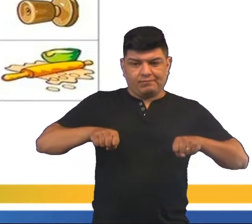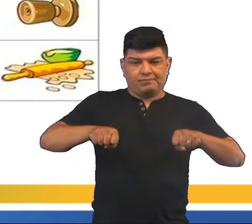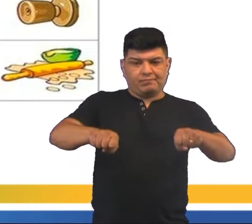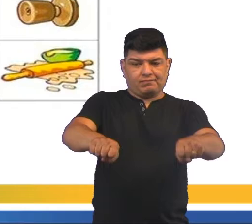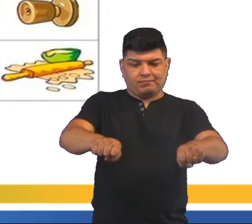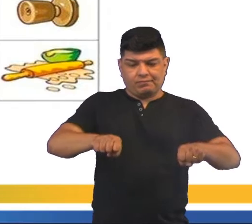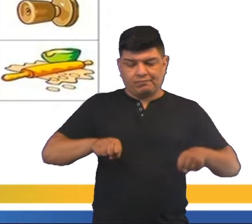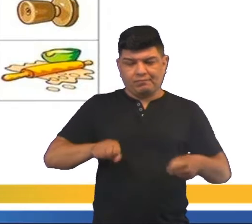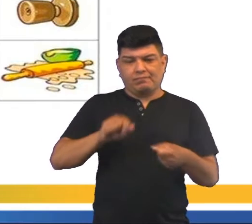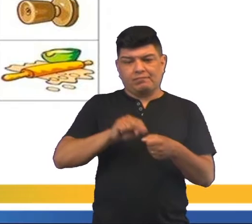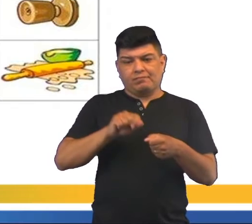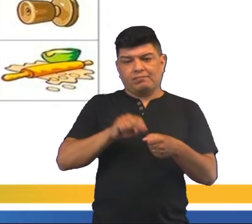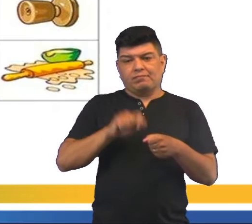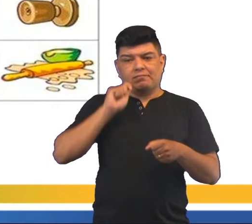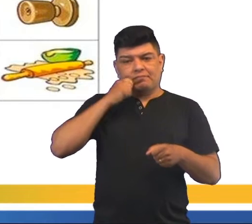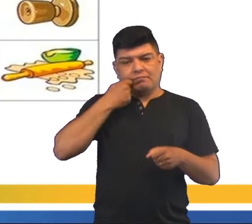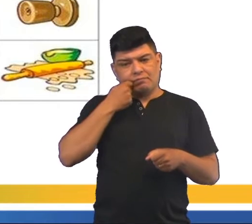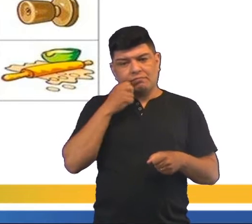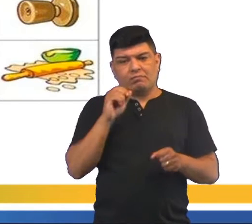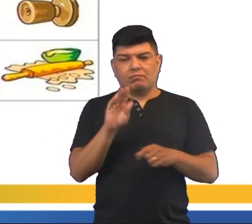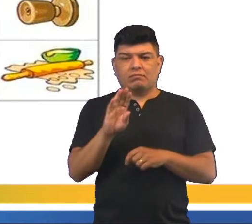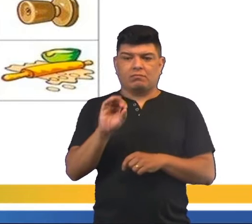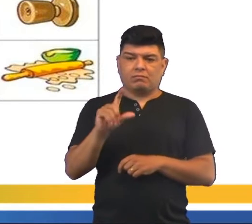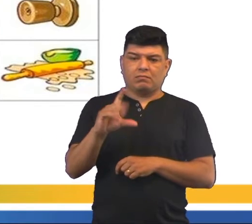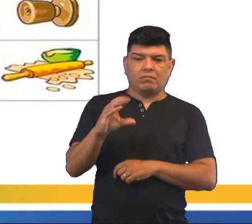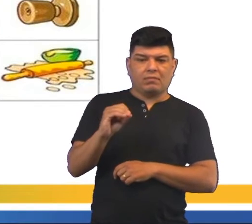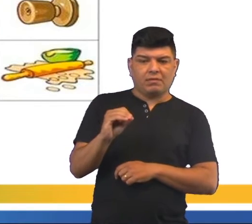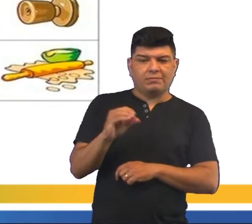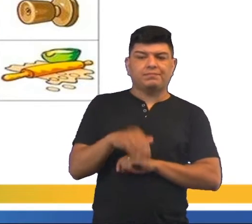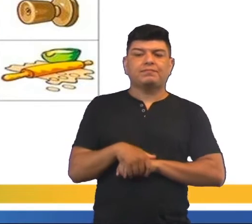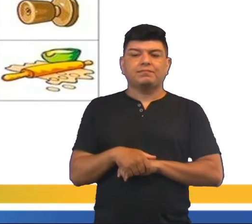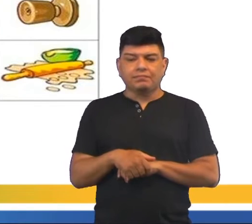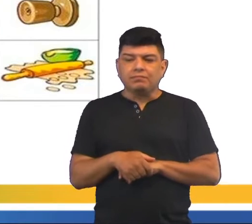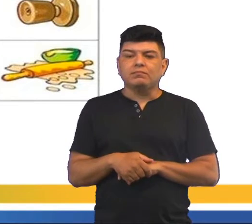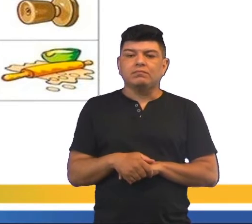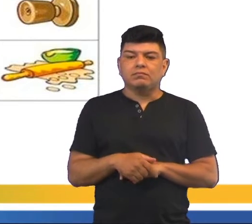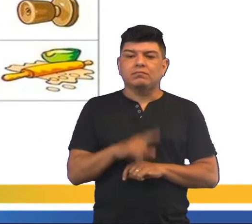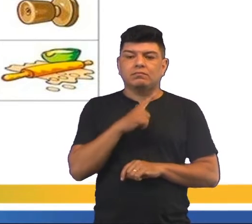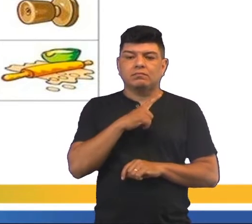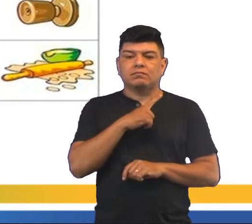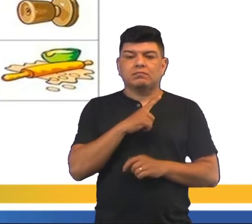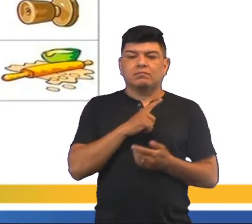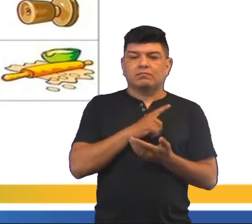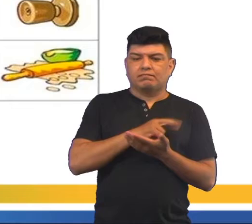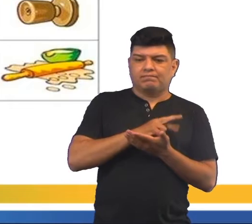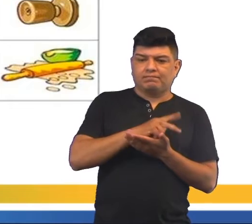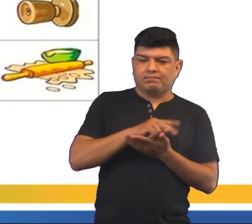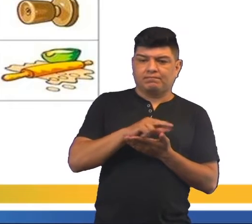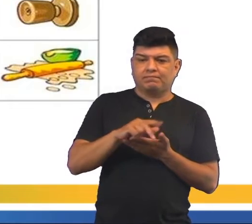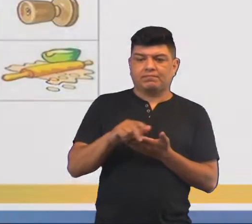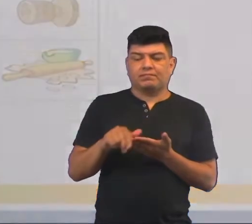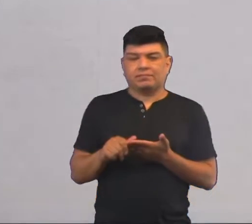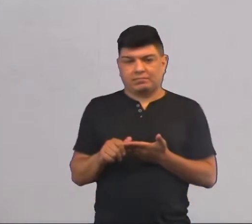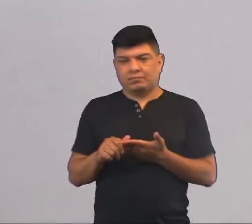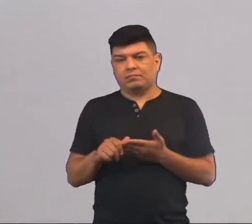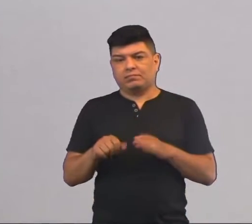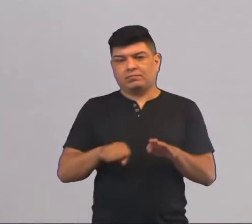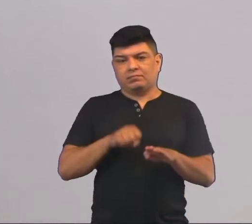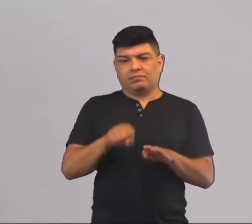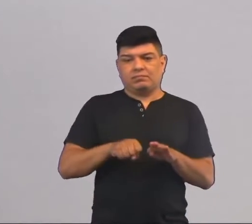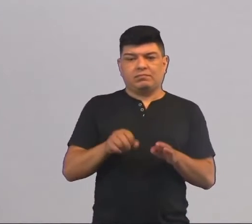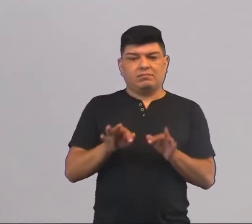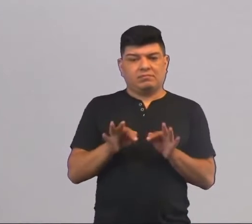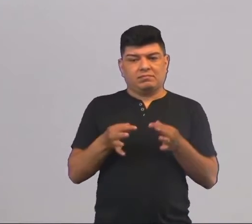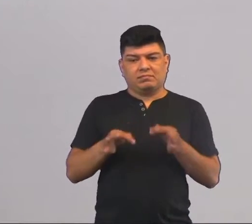utilizam aí quando vão fazer pão ou bolo enfim a gente tem aí uma vasta representação de